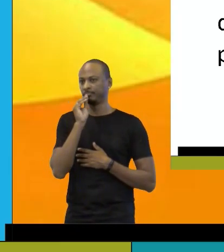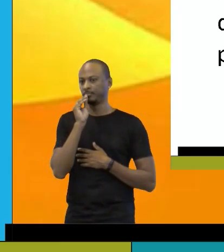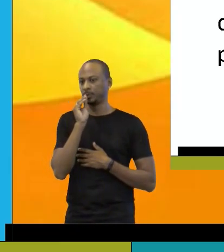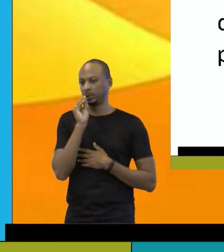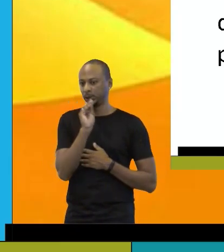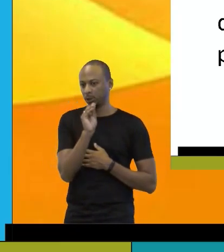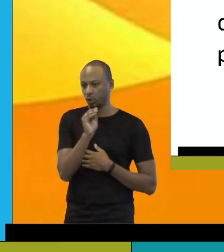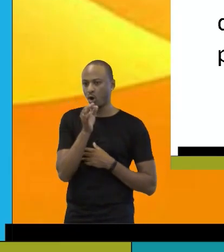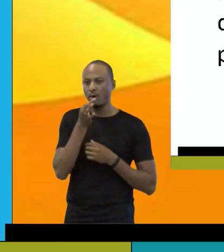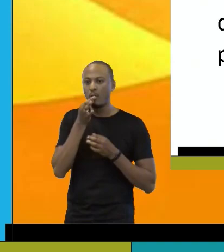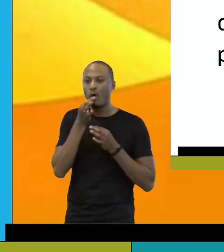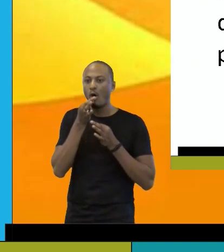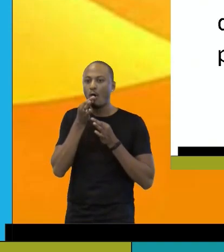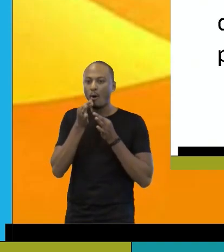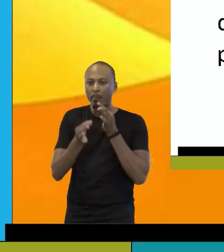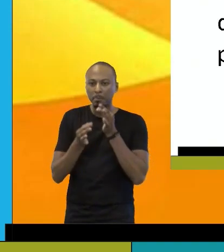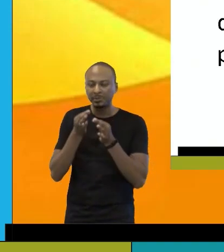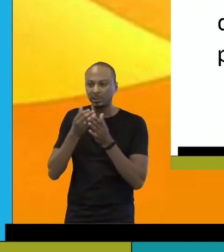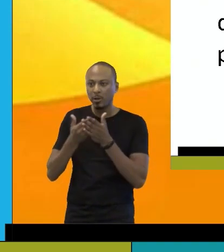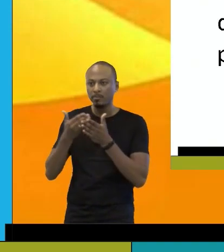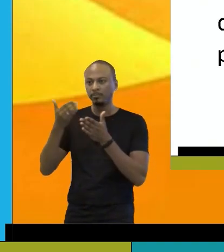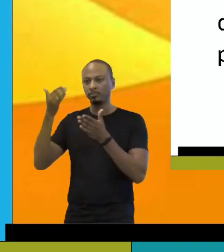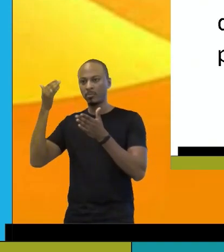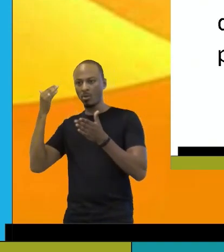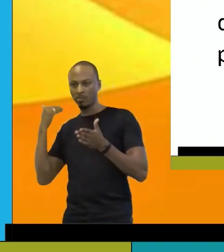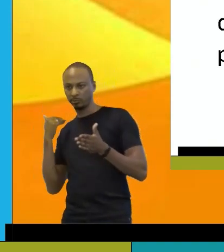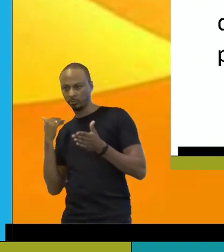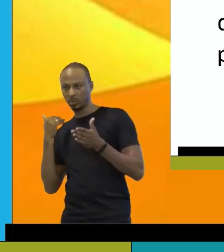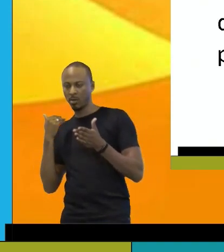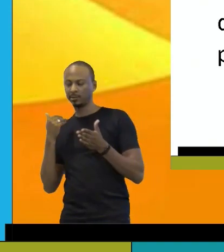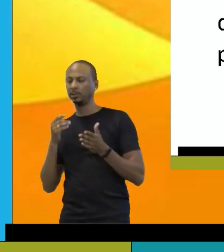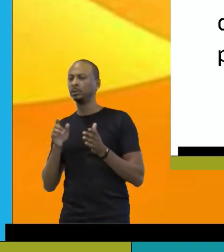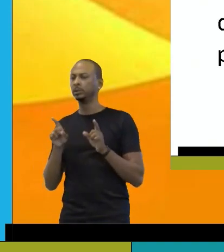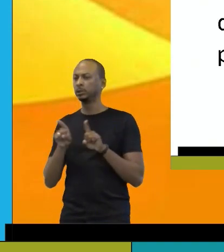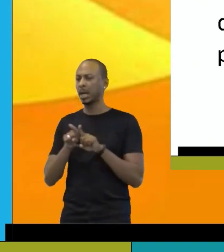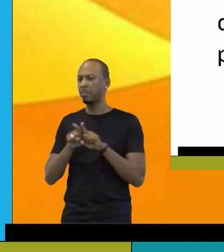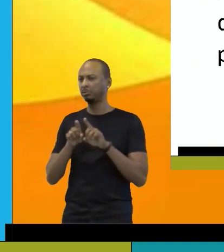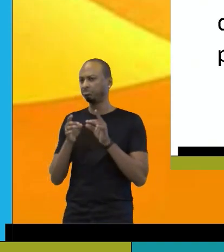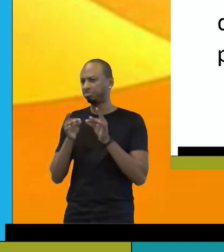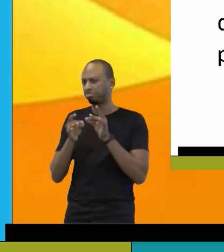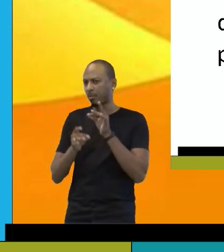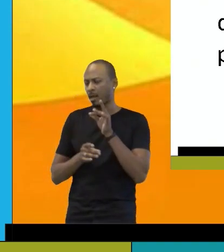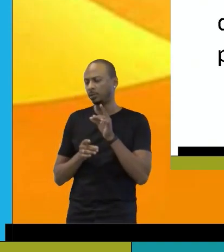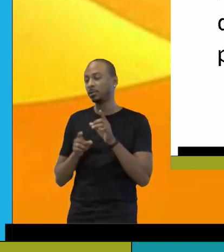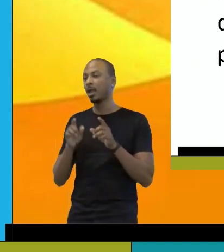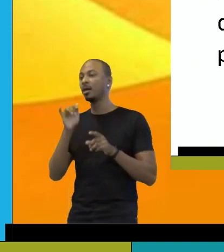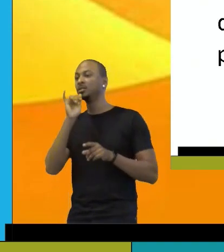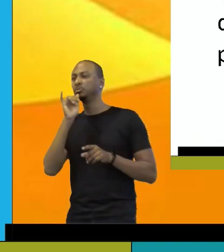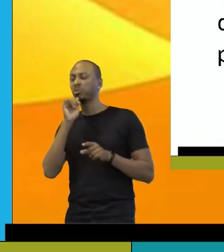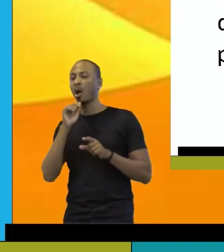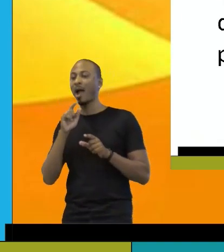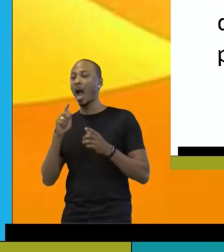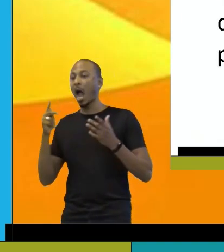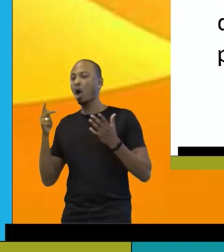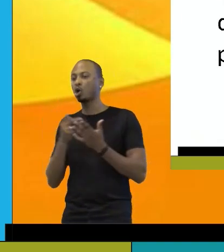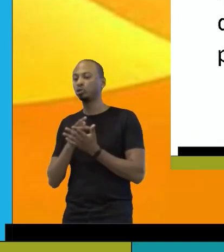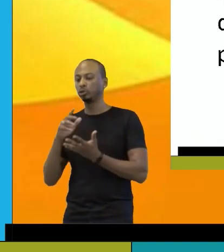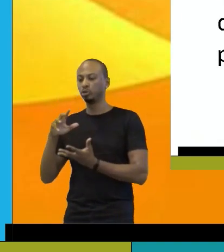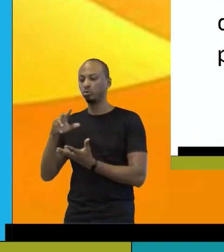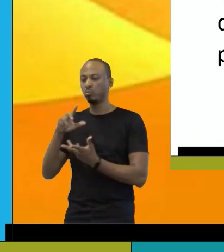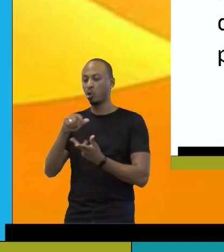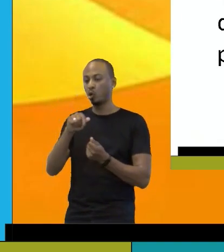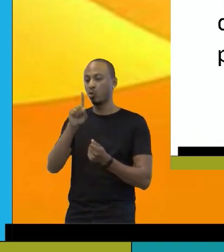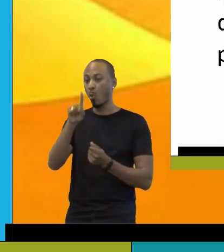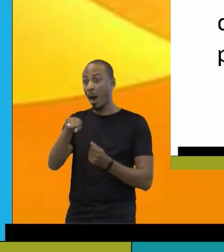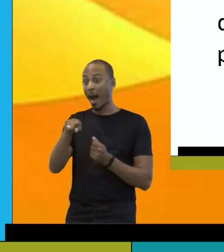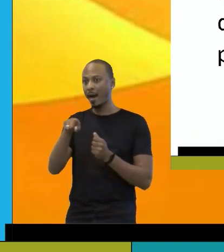opinião antiga e muito difundida de que o que acontece no mundo é decidido por Deus